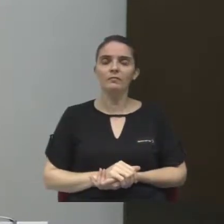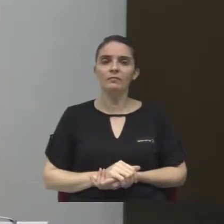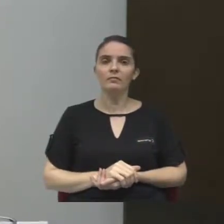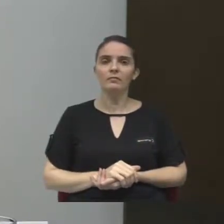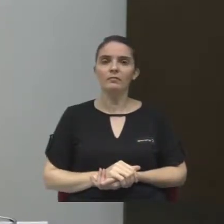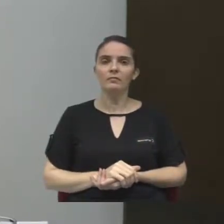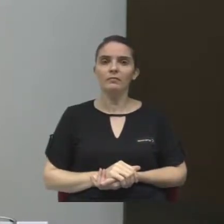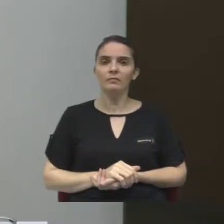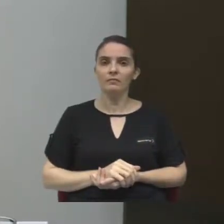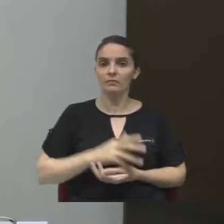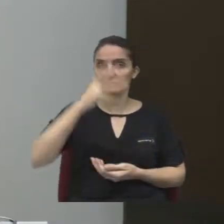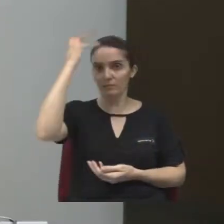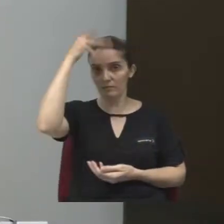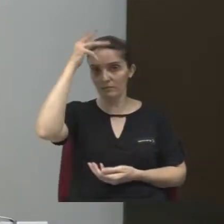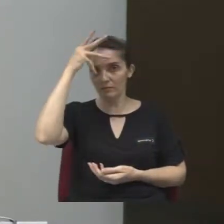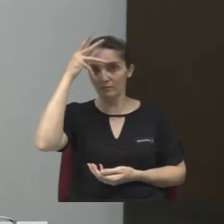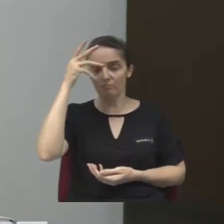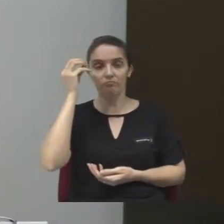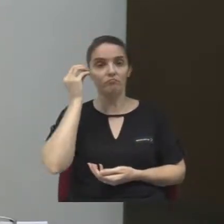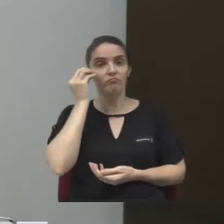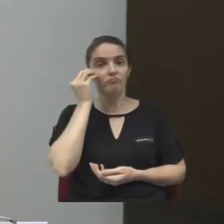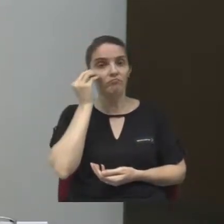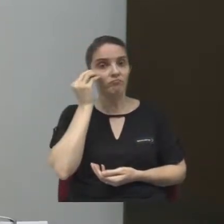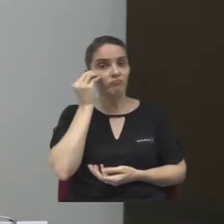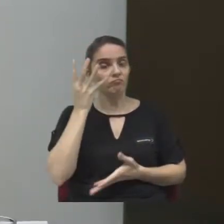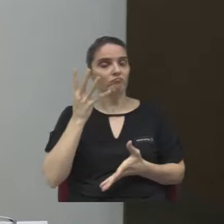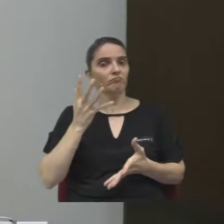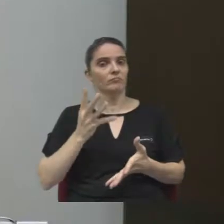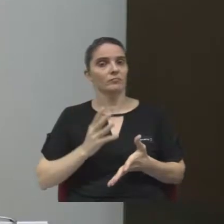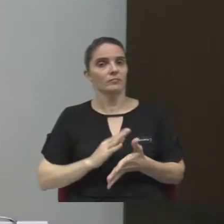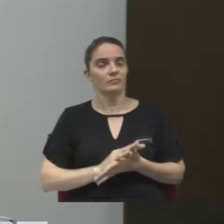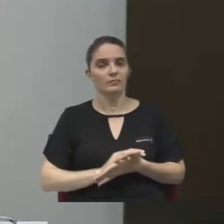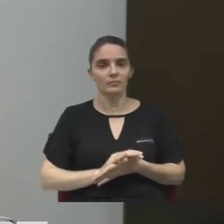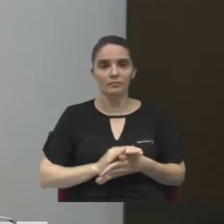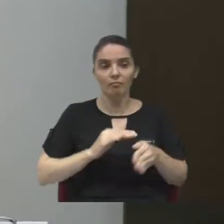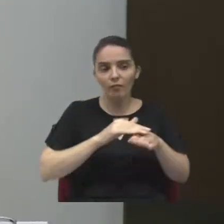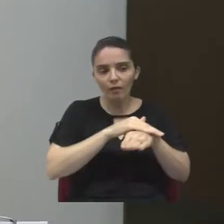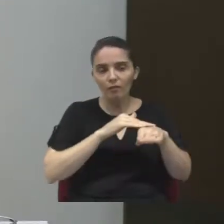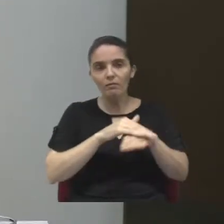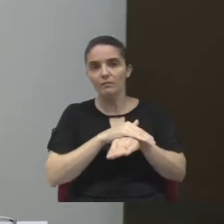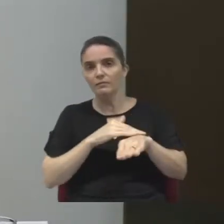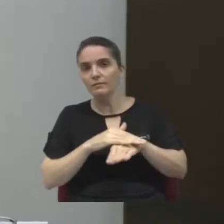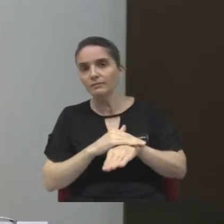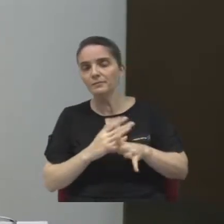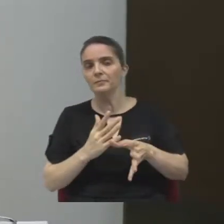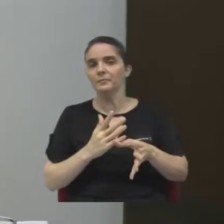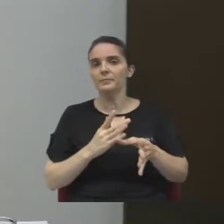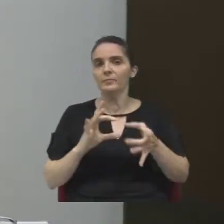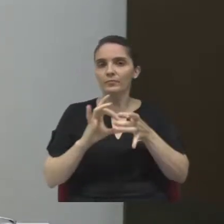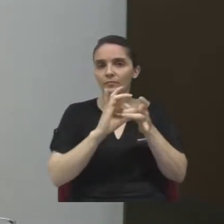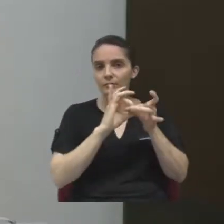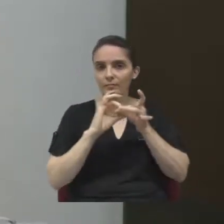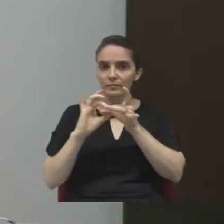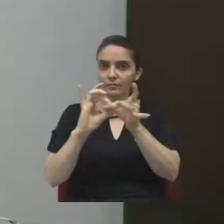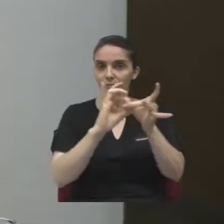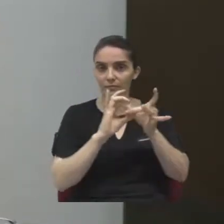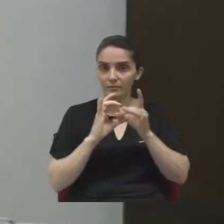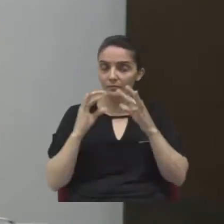na tentativa de uma tratativa que vise a união de